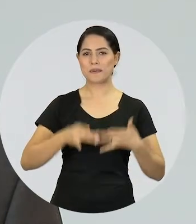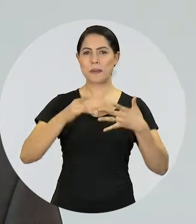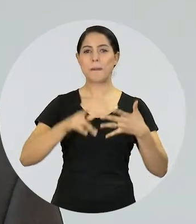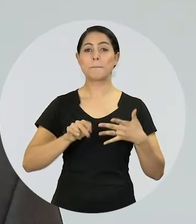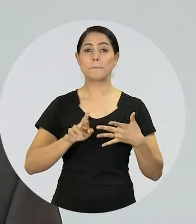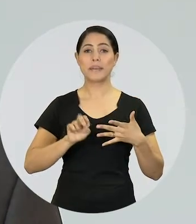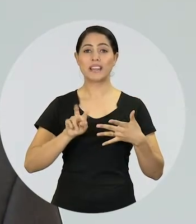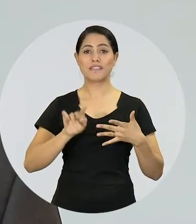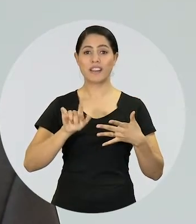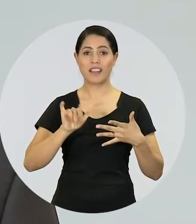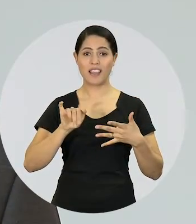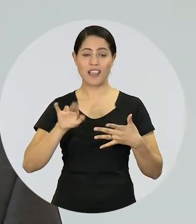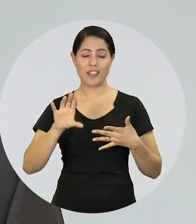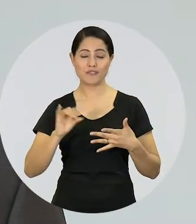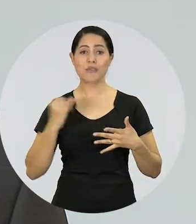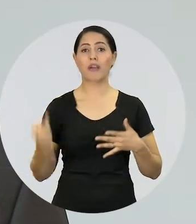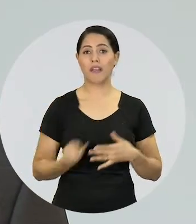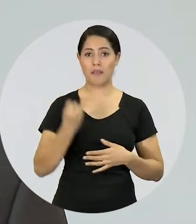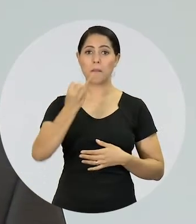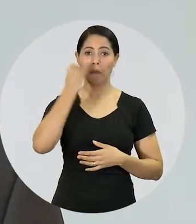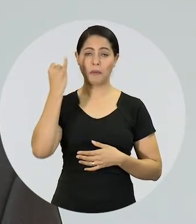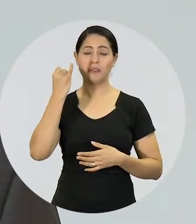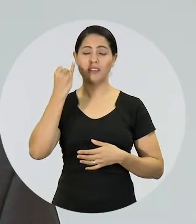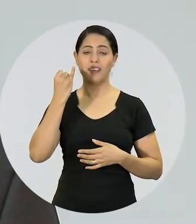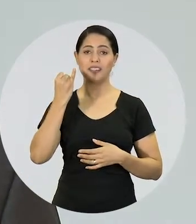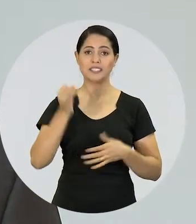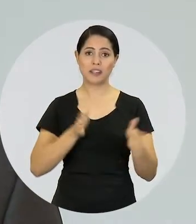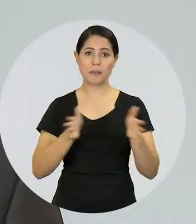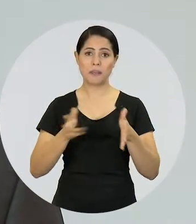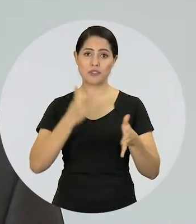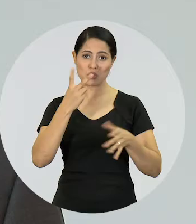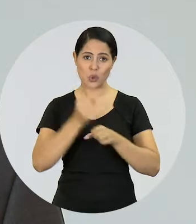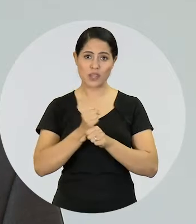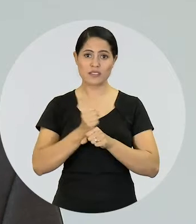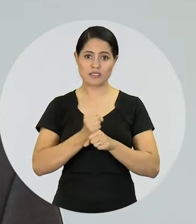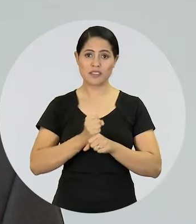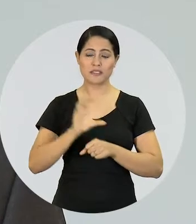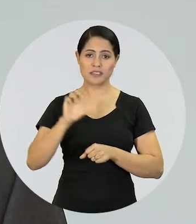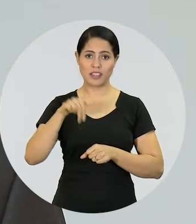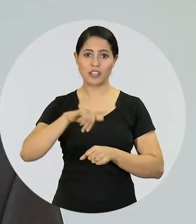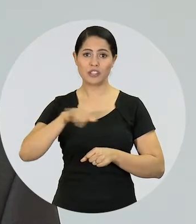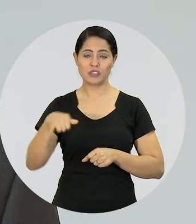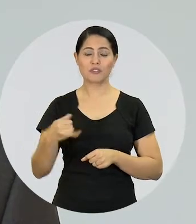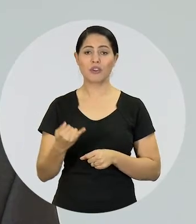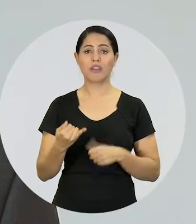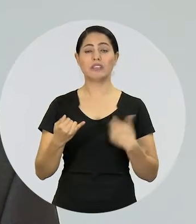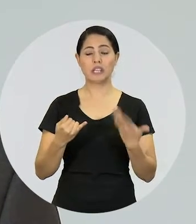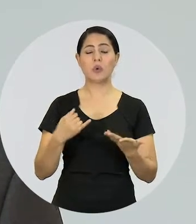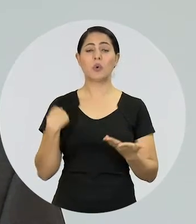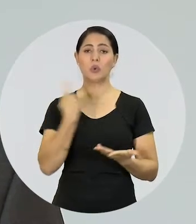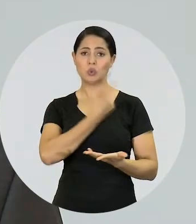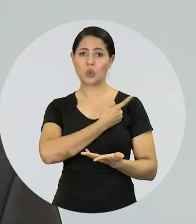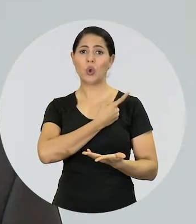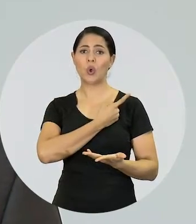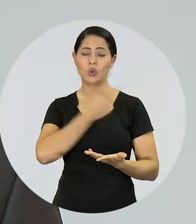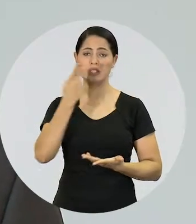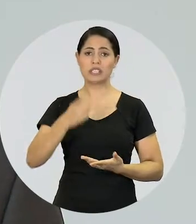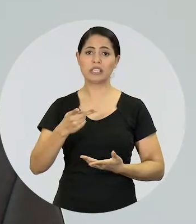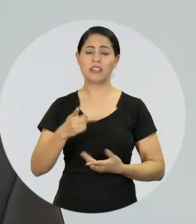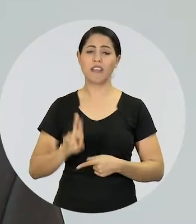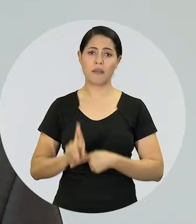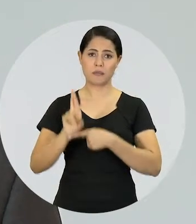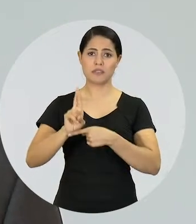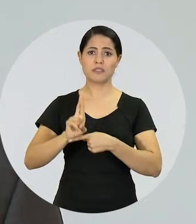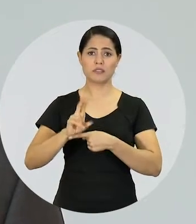advocacia brasileira por mais um biênio no Conselho Nacional de Justiça. Como todos sabem, nós que representamos